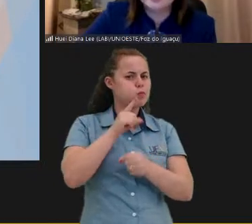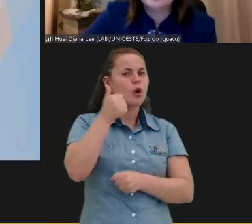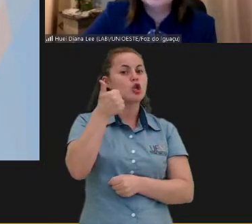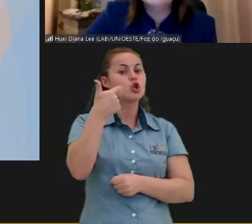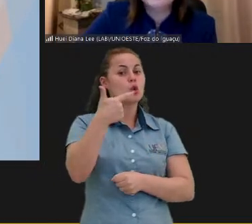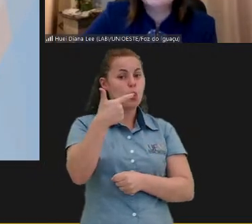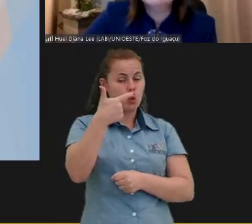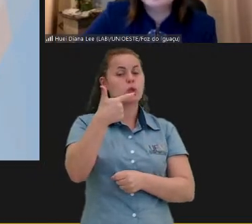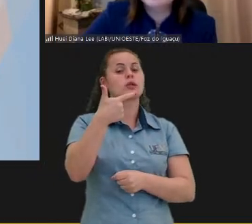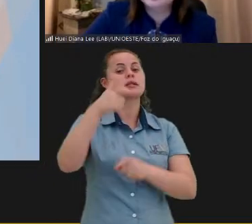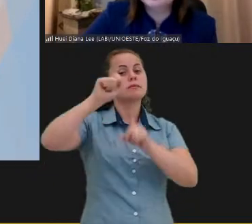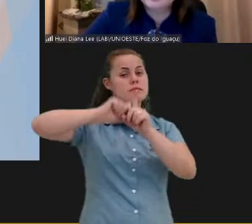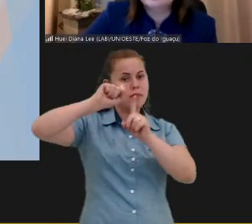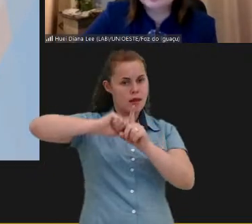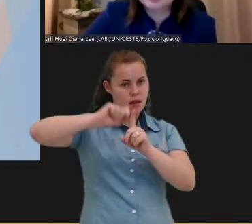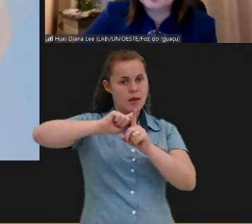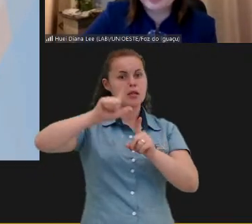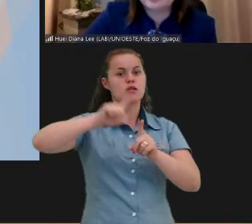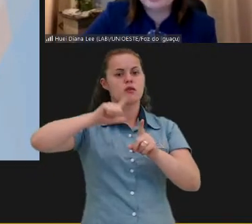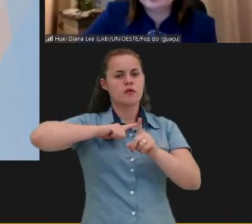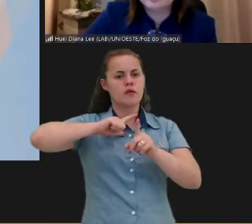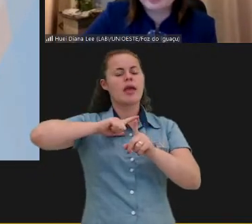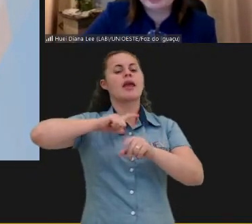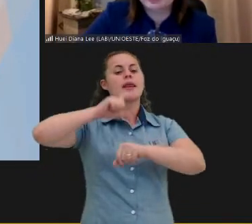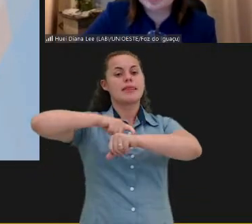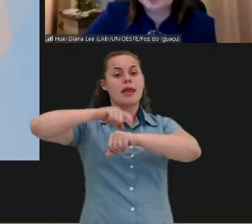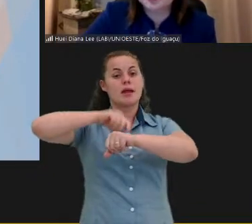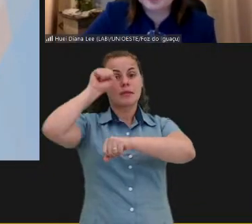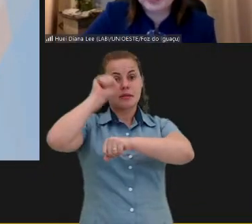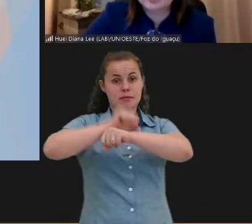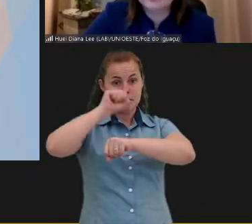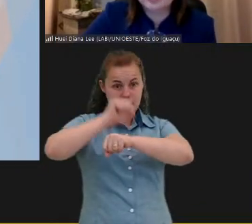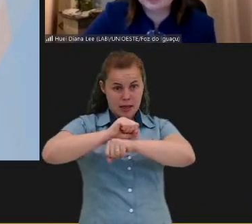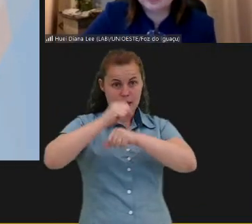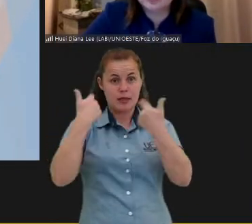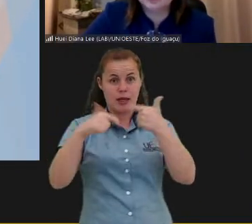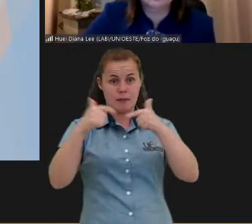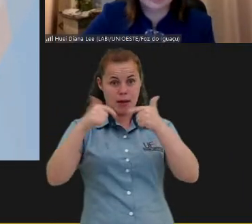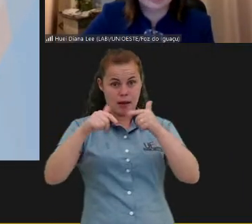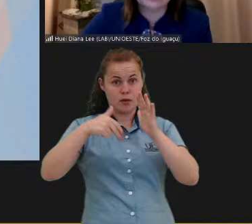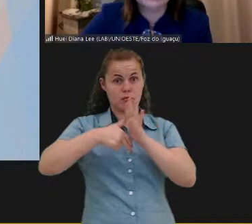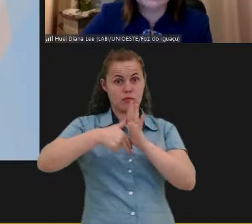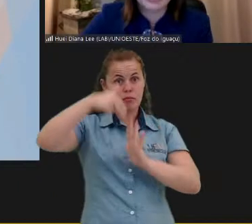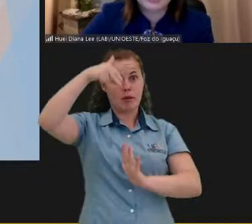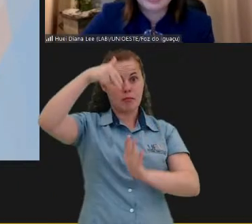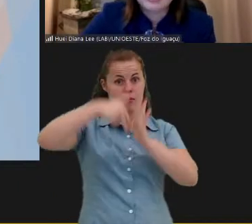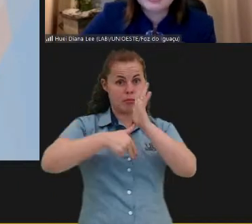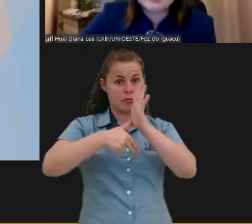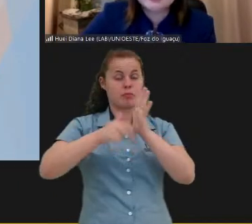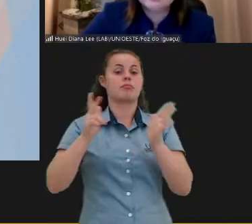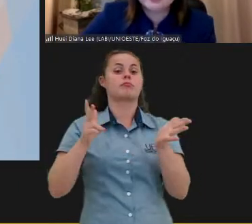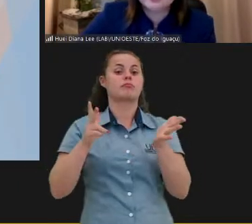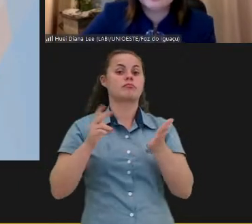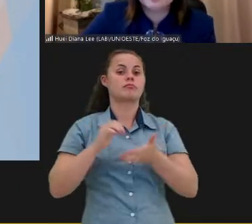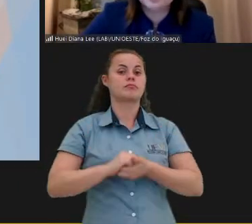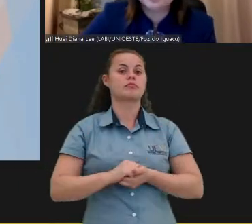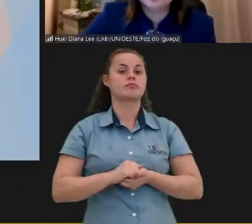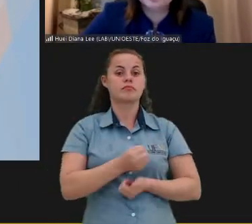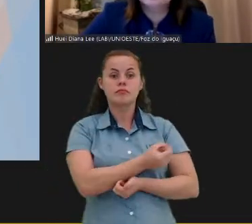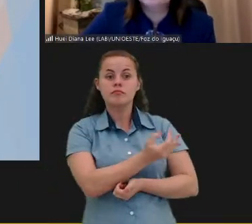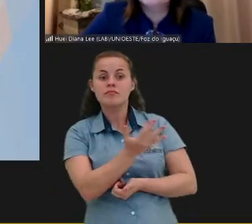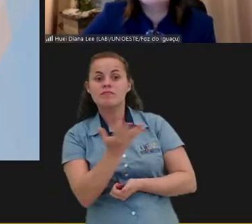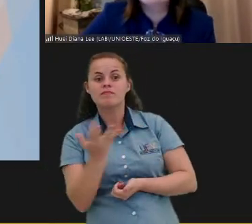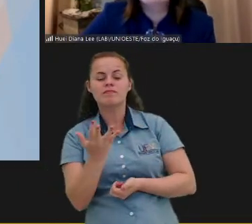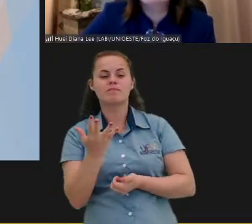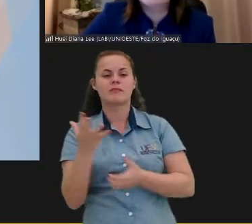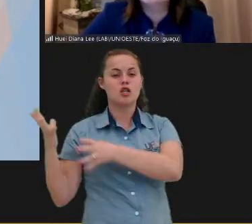meses, tiveram um tempo estimado de espera dos trabalhadores pelos elevadores contado. Esse tempo